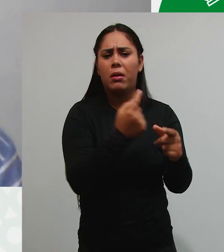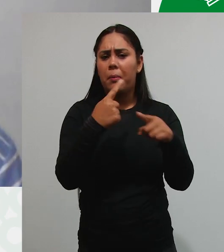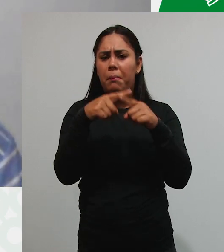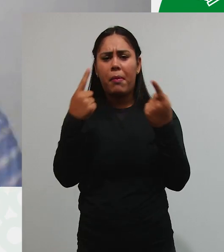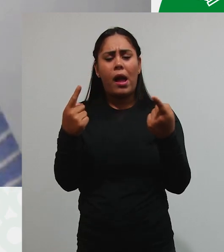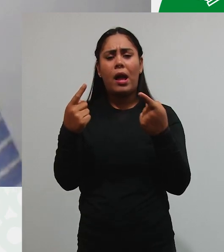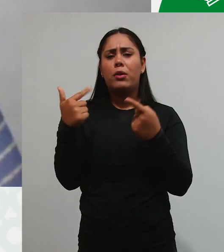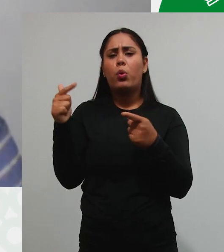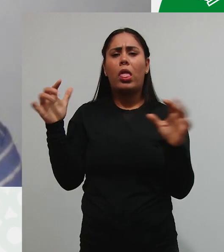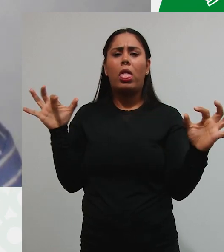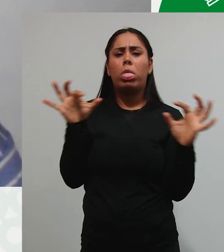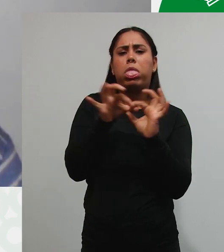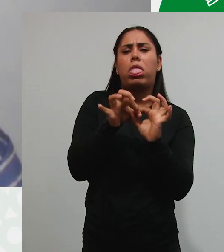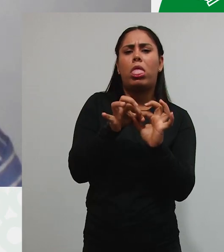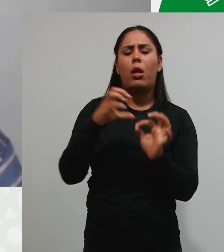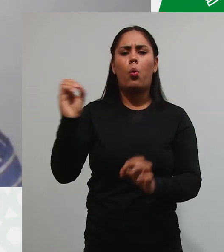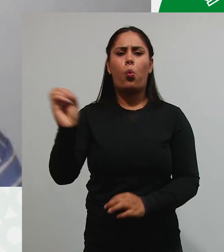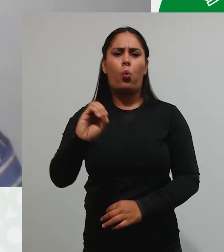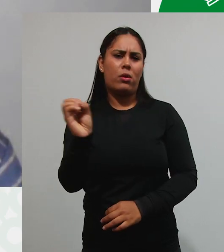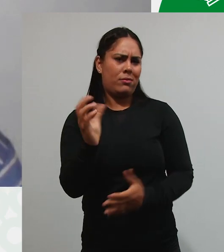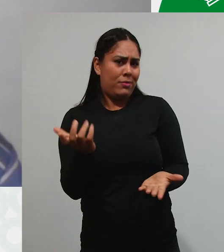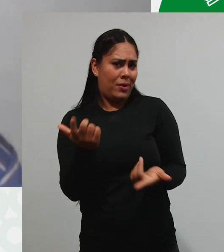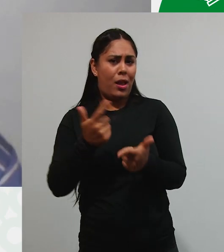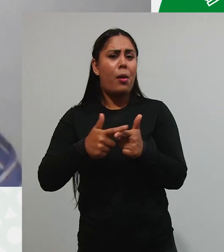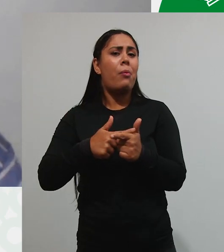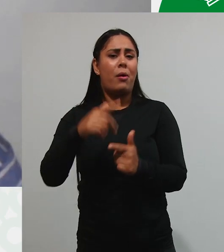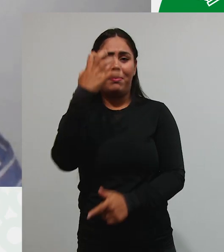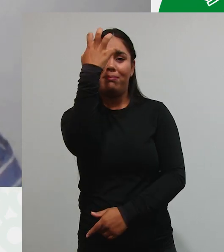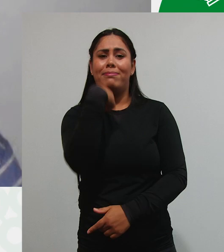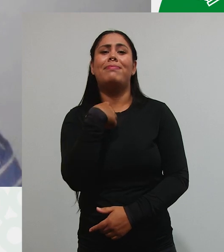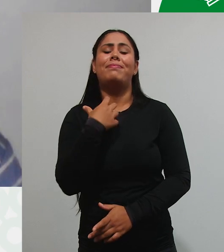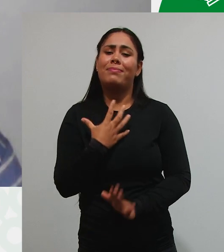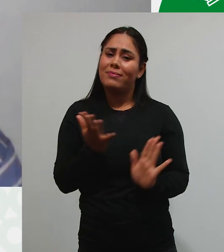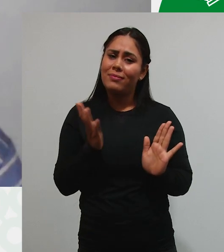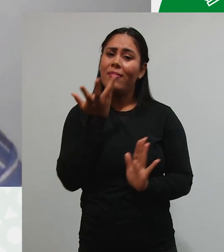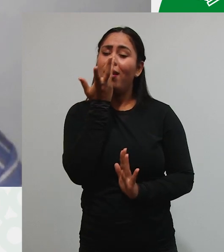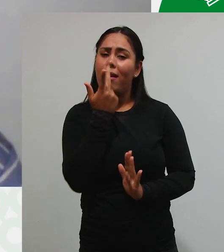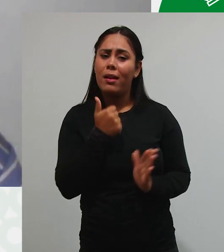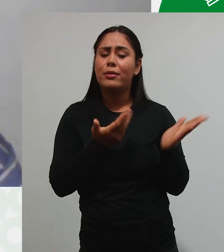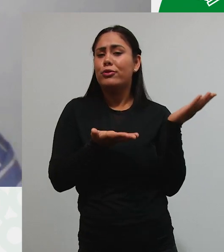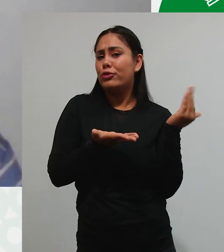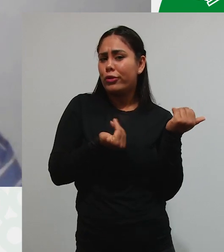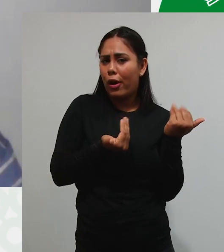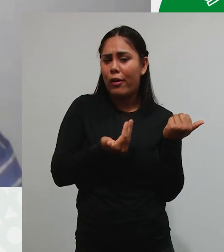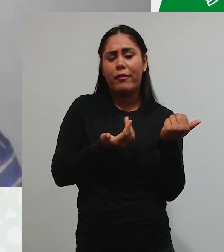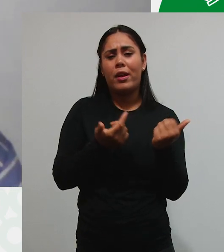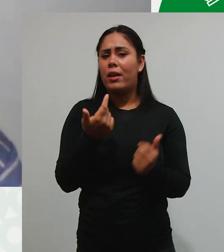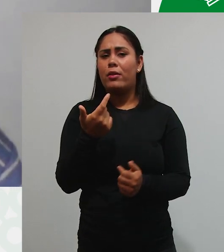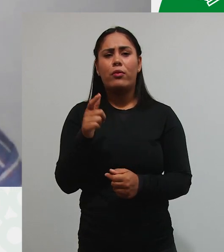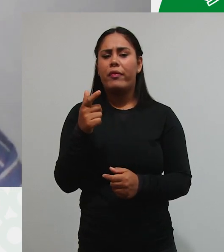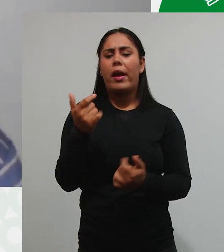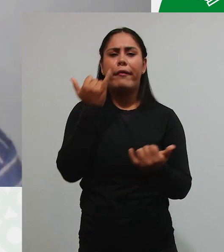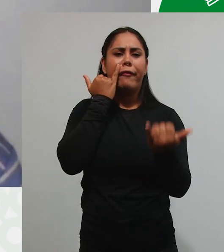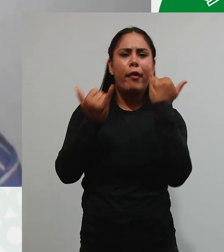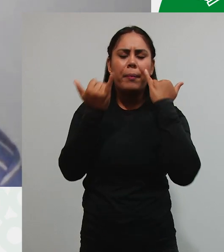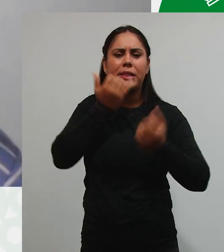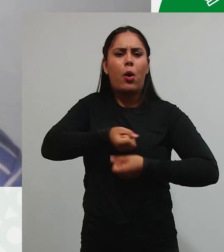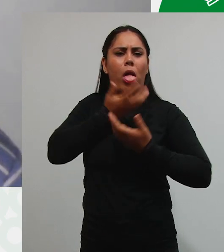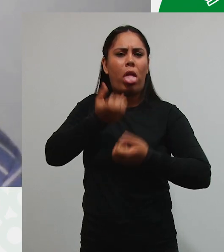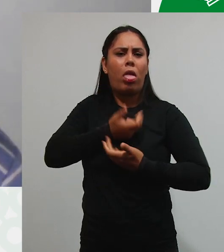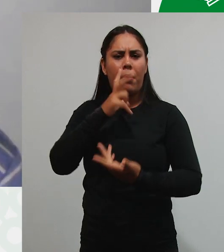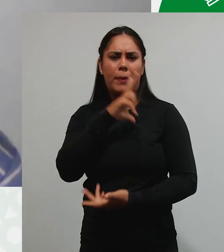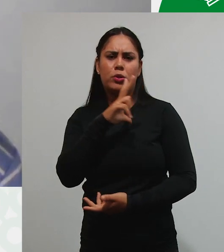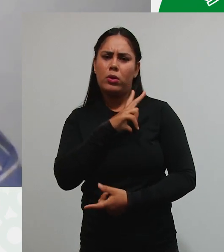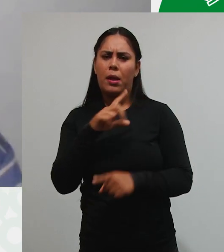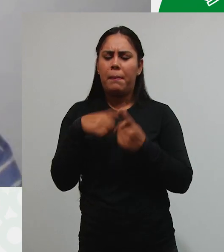vínculo. E isso era um problema sério, porque as crianças, os adolescentes, os adultos não vão passar informações pessoais para um desconhecido, para uma pessoa que